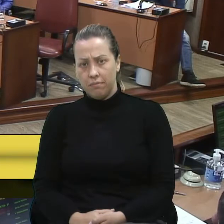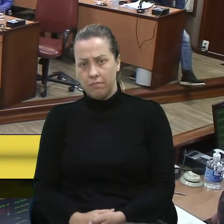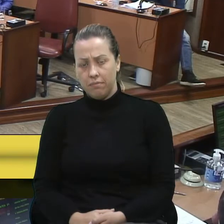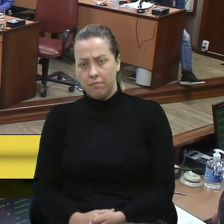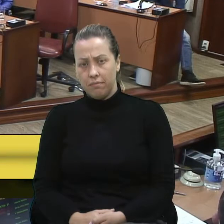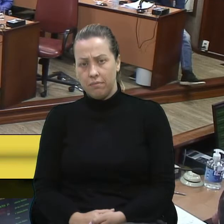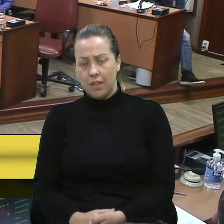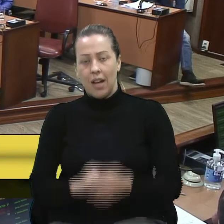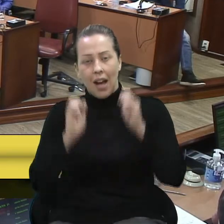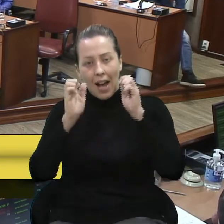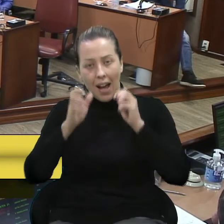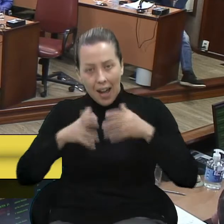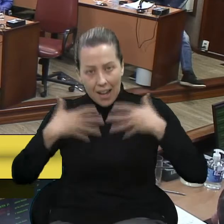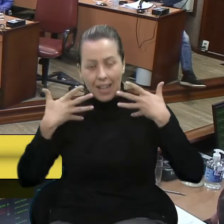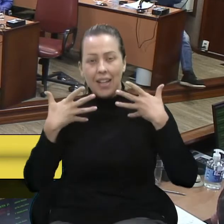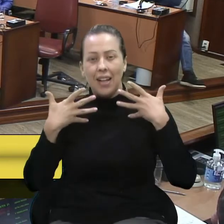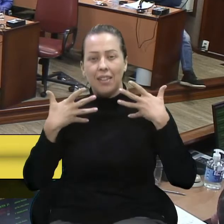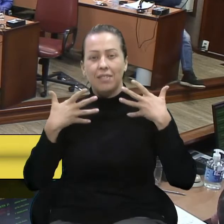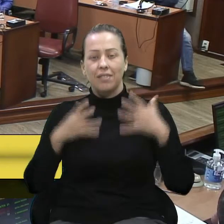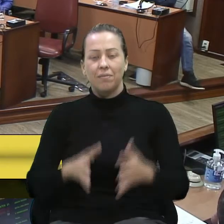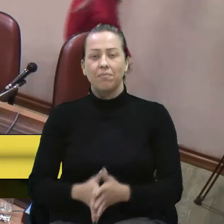a alegria